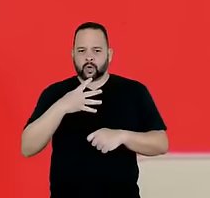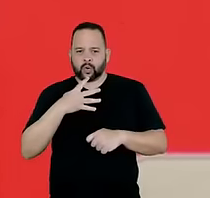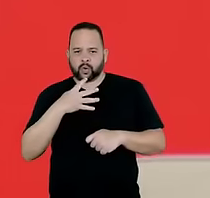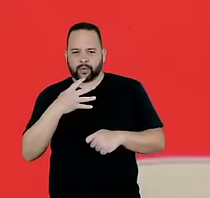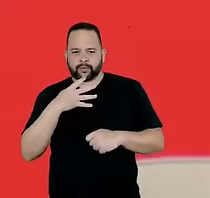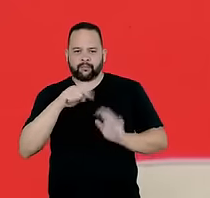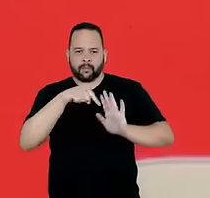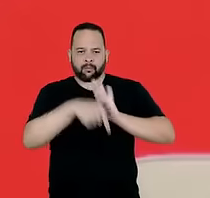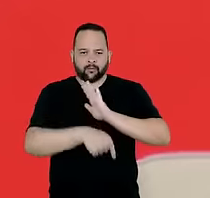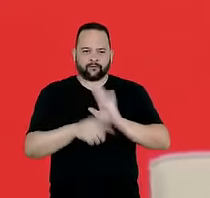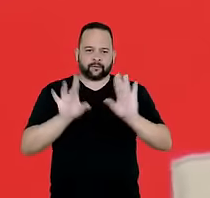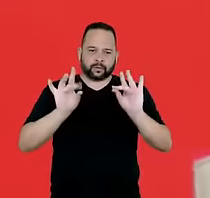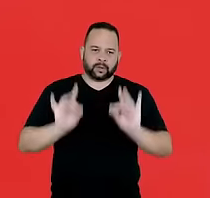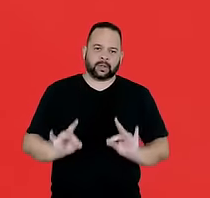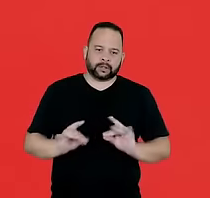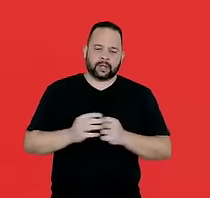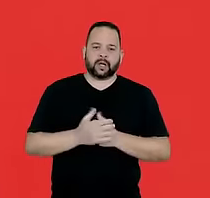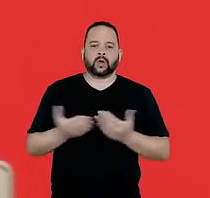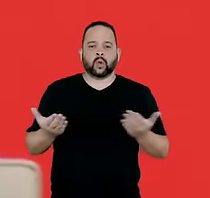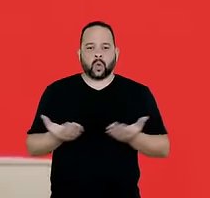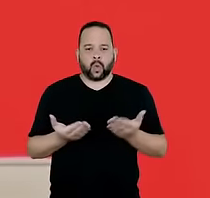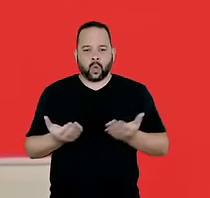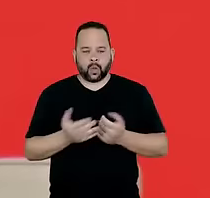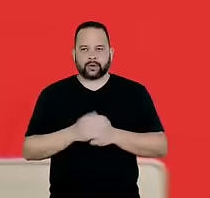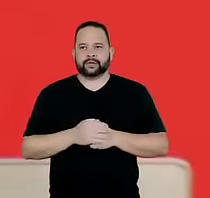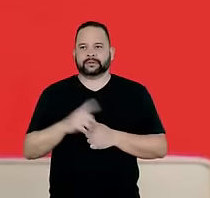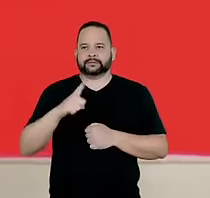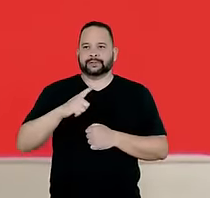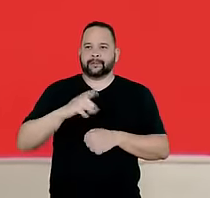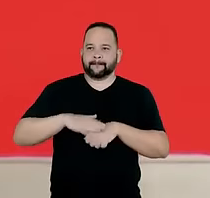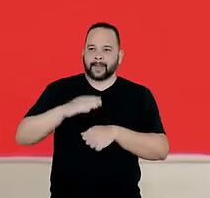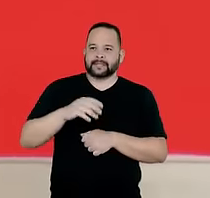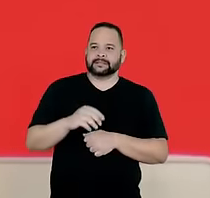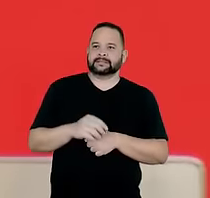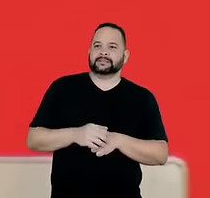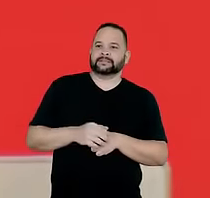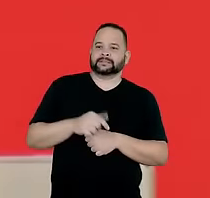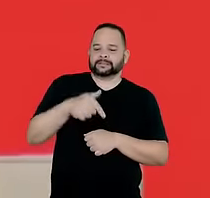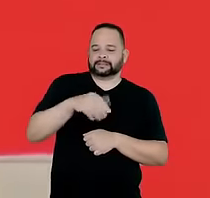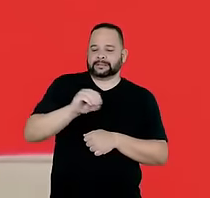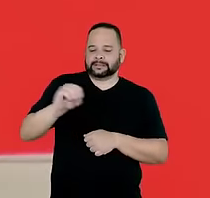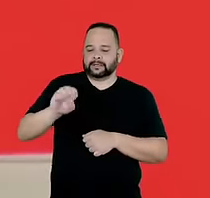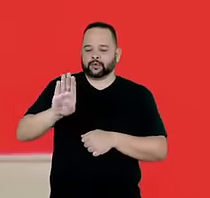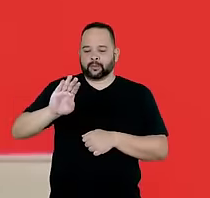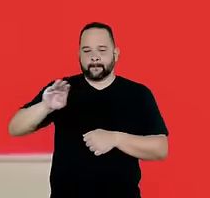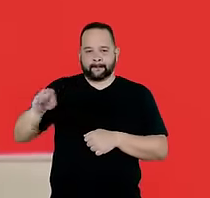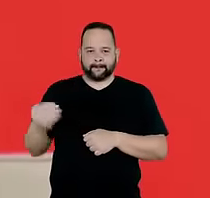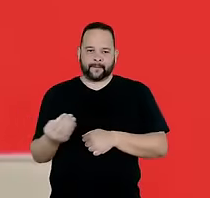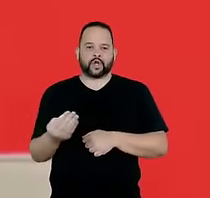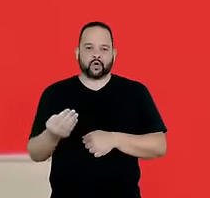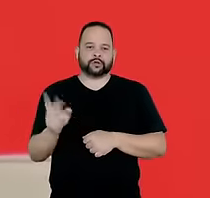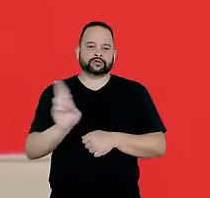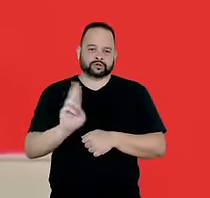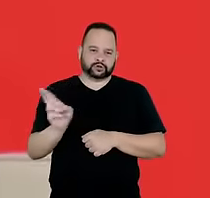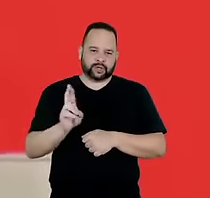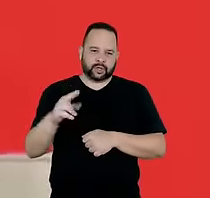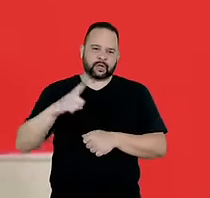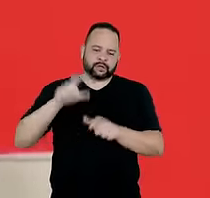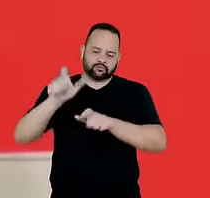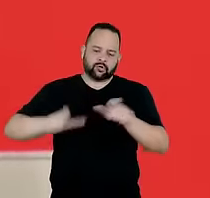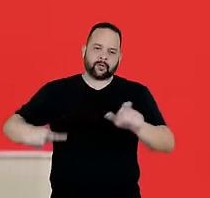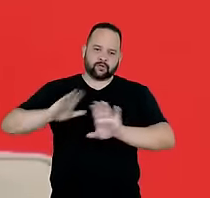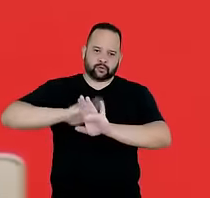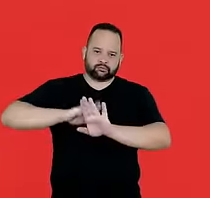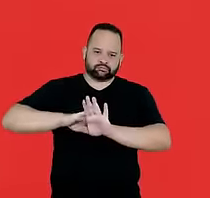asset que gere mais de 700 bilhões de reais tem muita gente por trás disso e a gente não fica a gente não olha